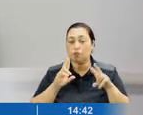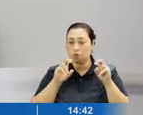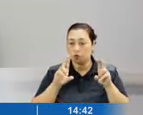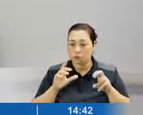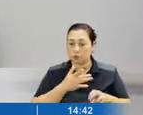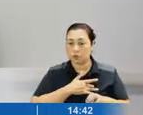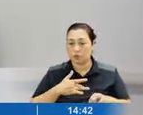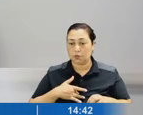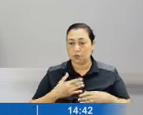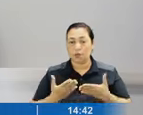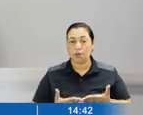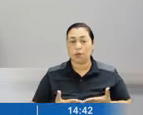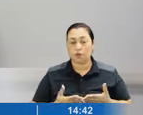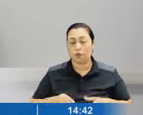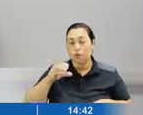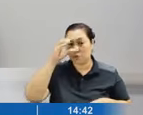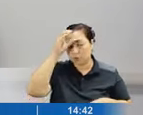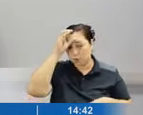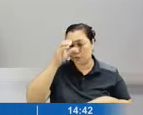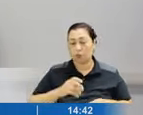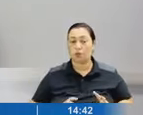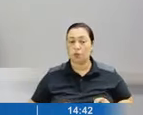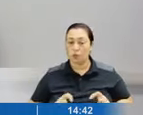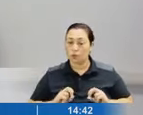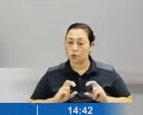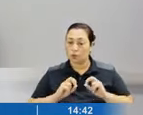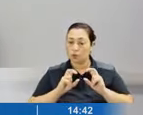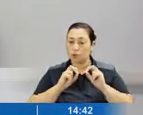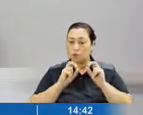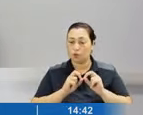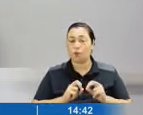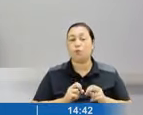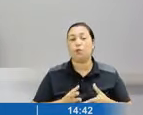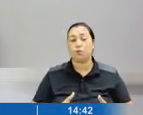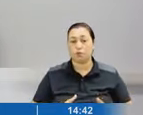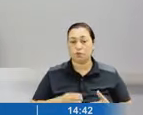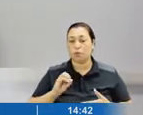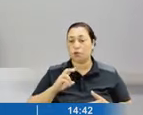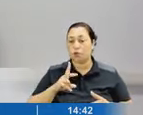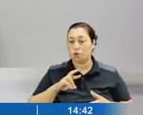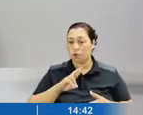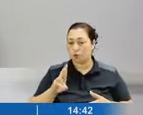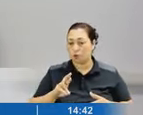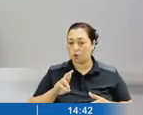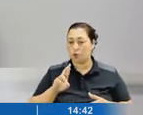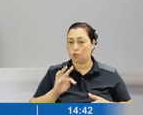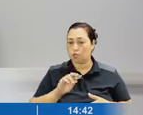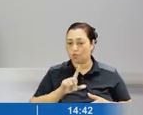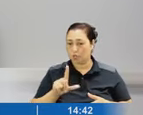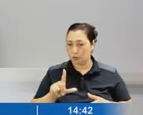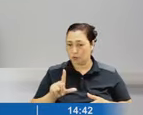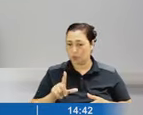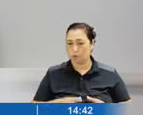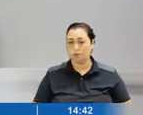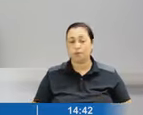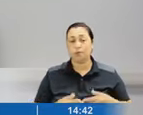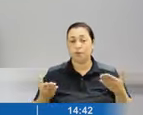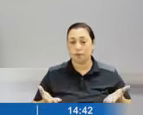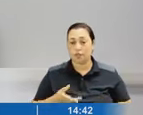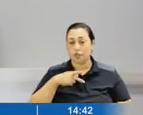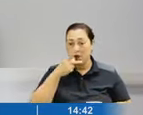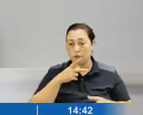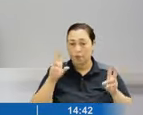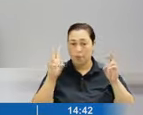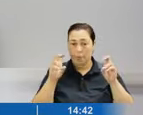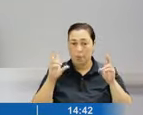à saúde, como a conscientização sobre o câncer coloretal, também conhecido como câncer de intestino. E para falar